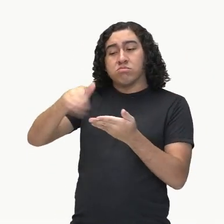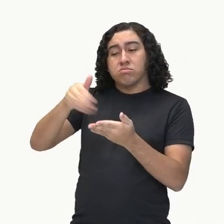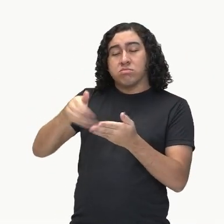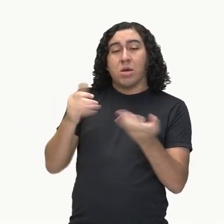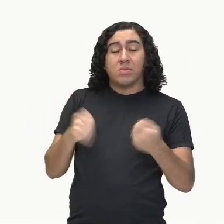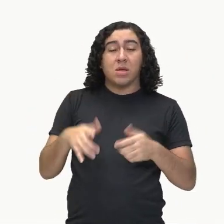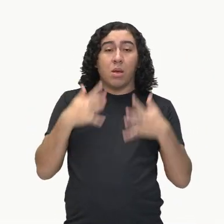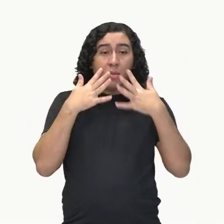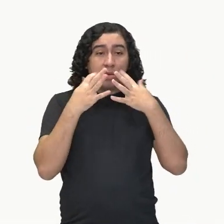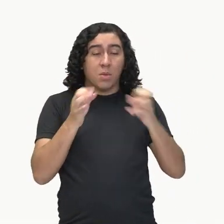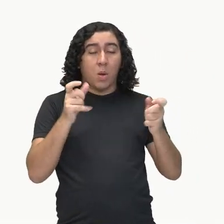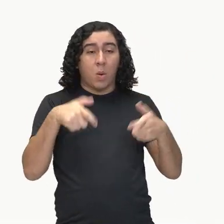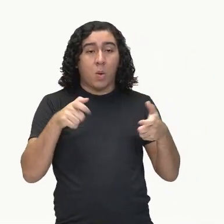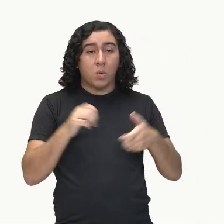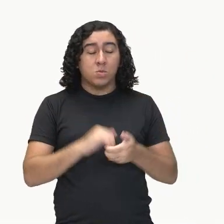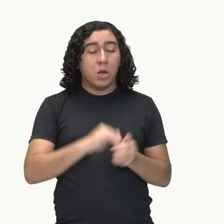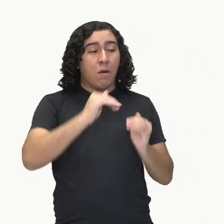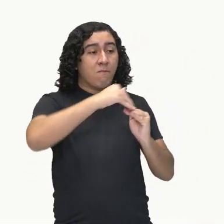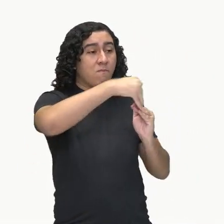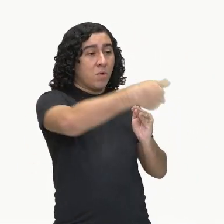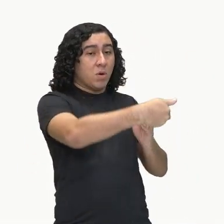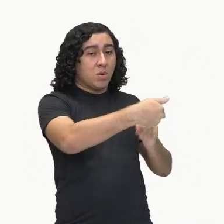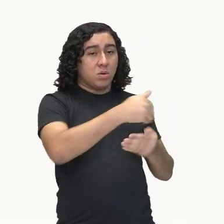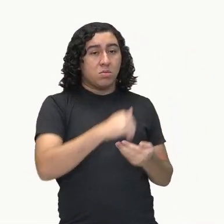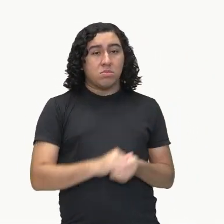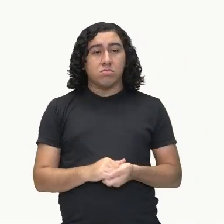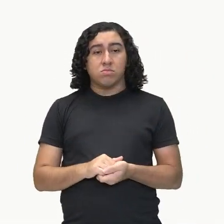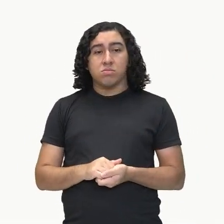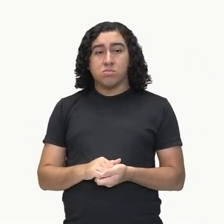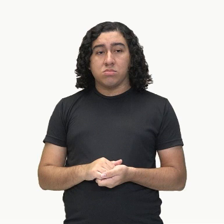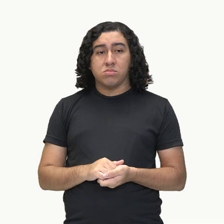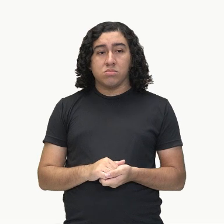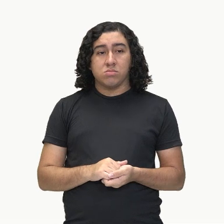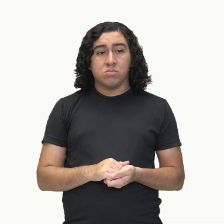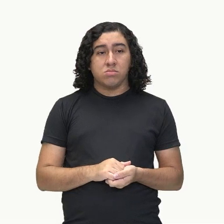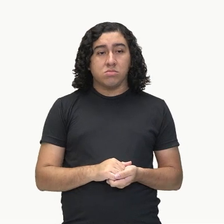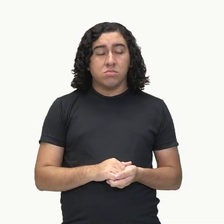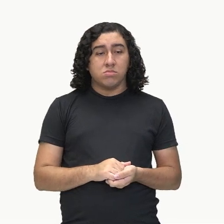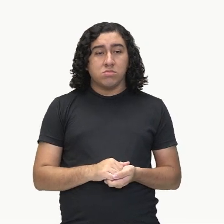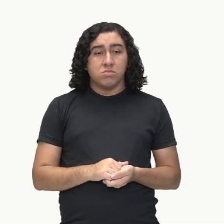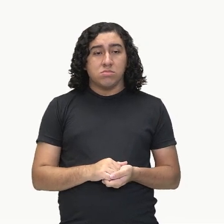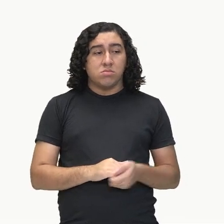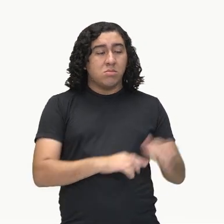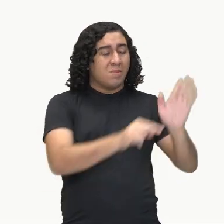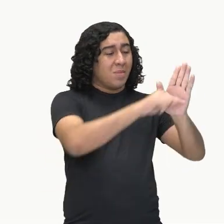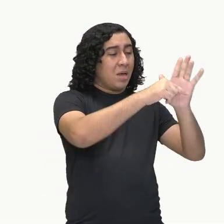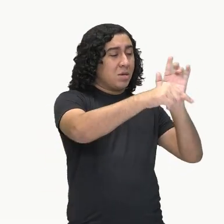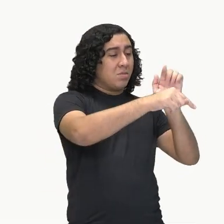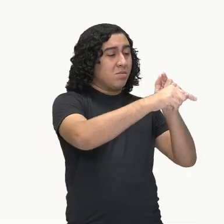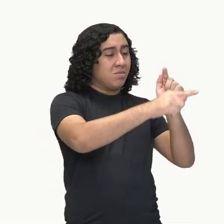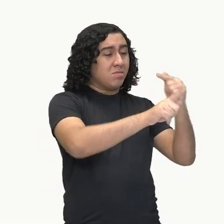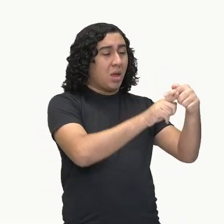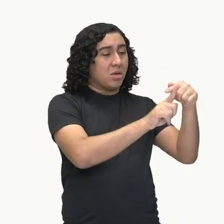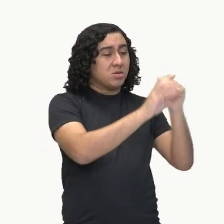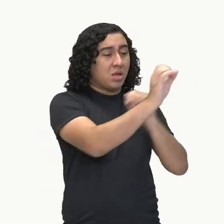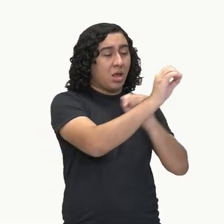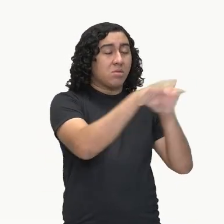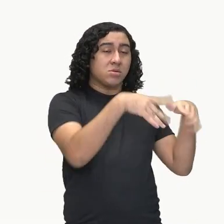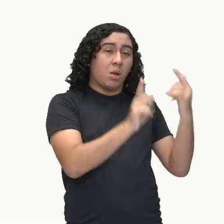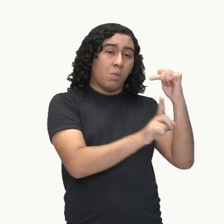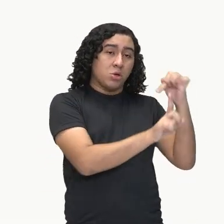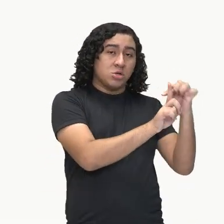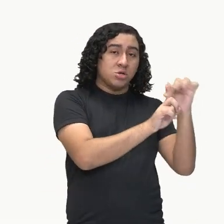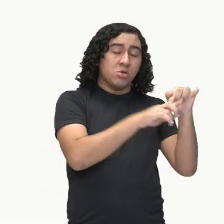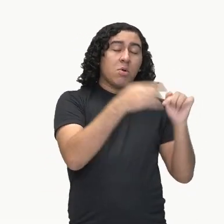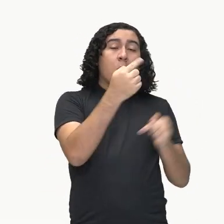aqui fora na frente dele. Não tem nenhum sinal, então nós entendemos que é positivo. Não tem nenhum número, nós